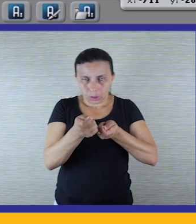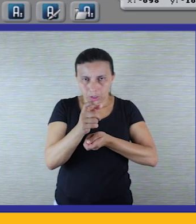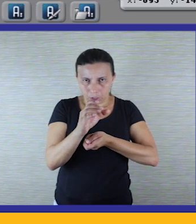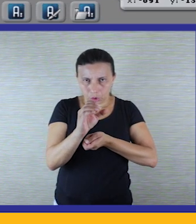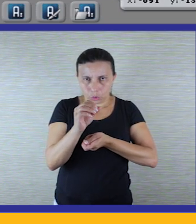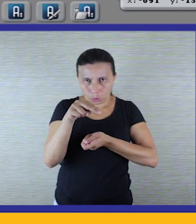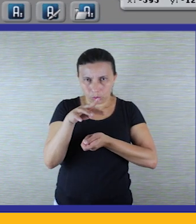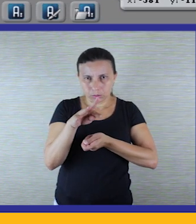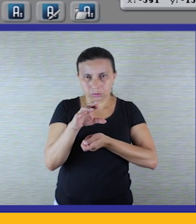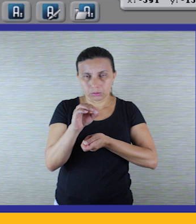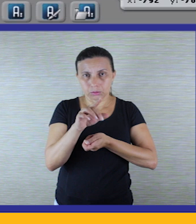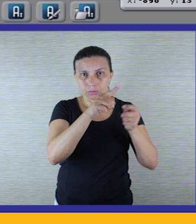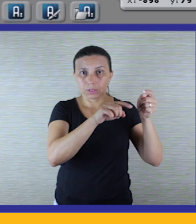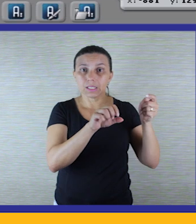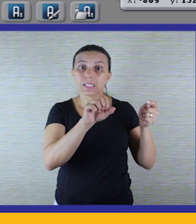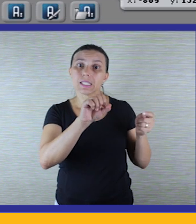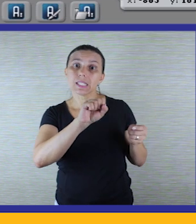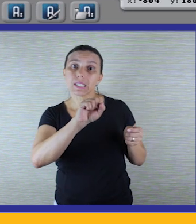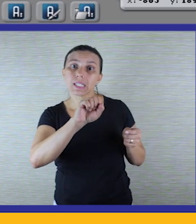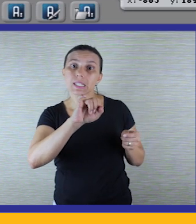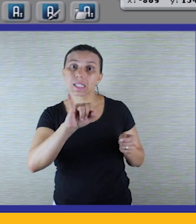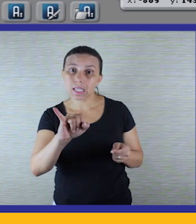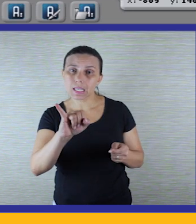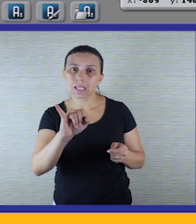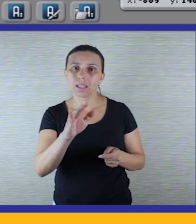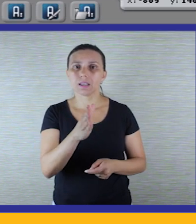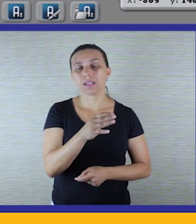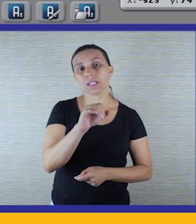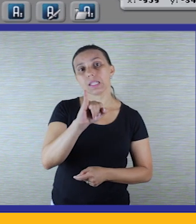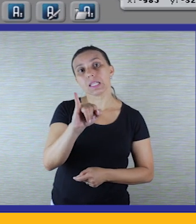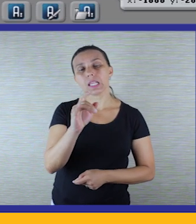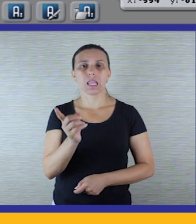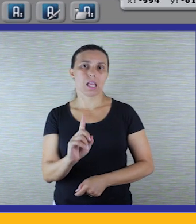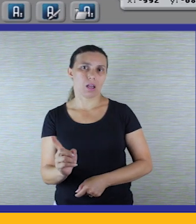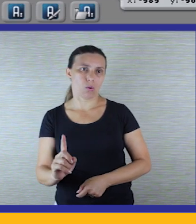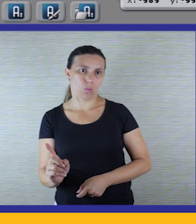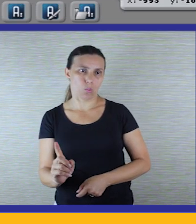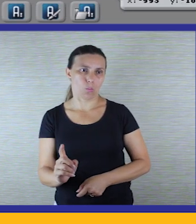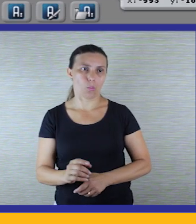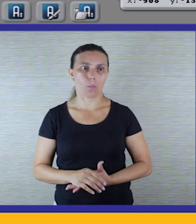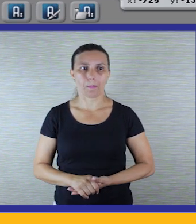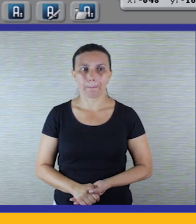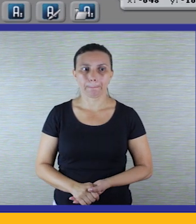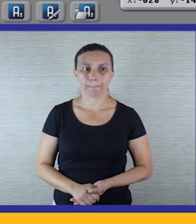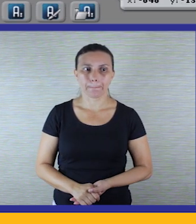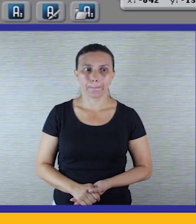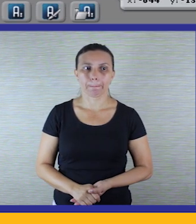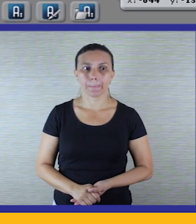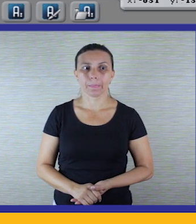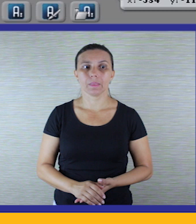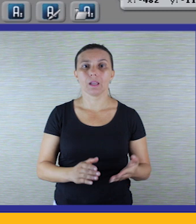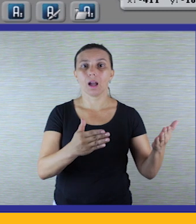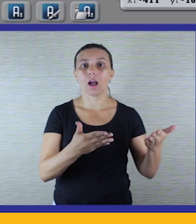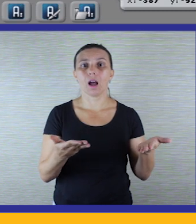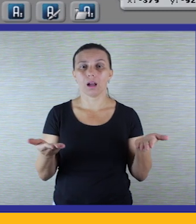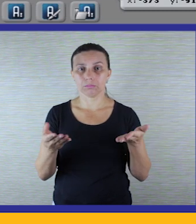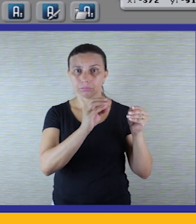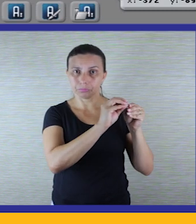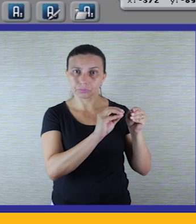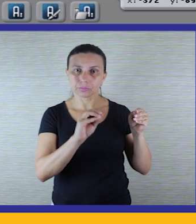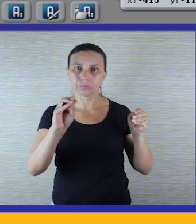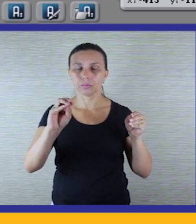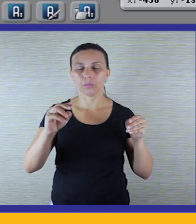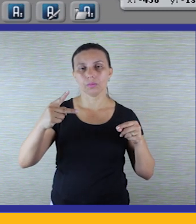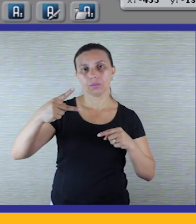Após isso, utilizamos mais um operador, agora para a comparação com o símbolo de maior. Encaixamos o